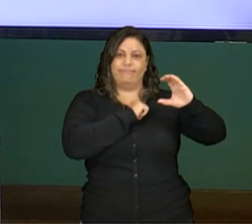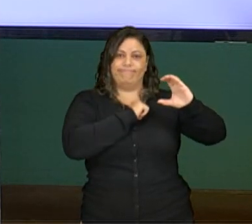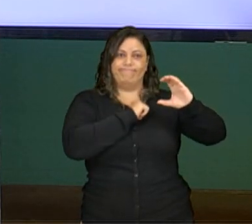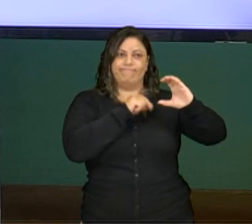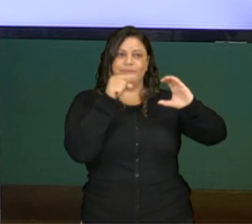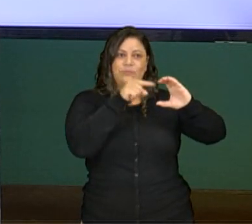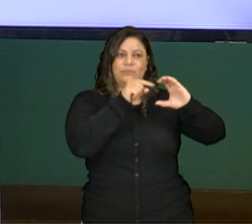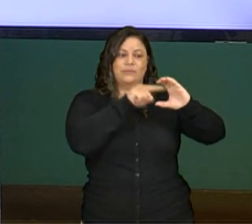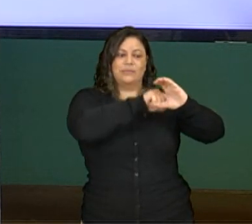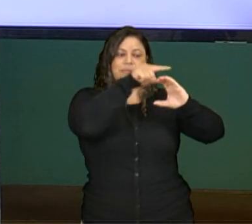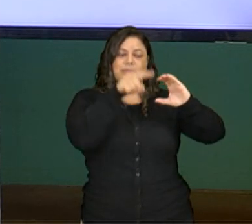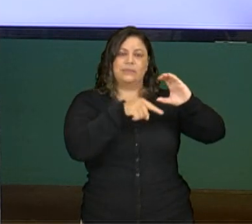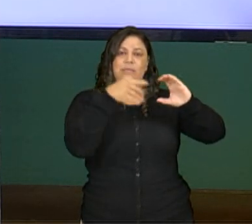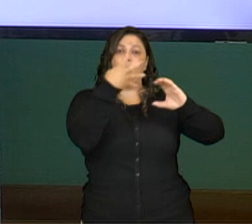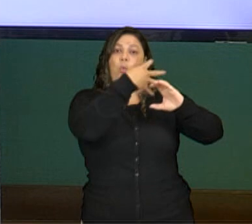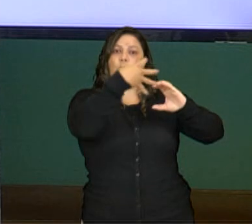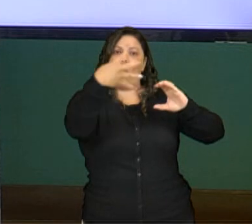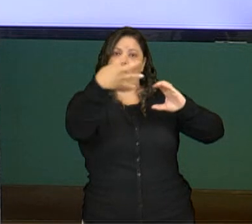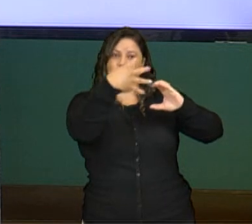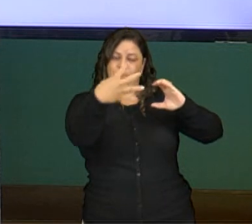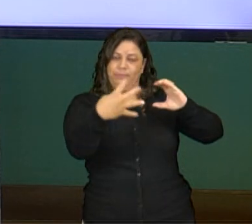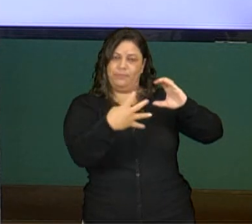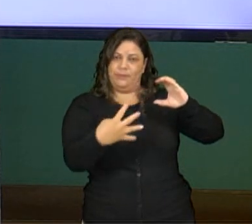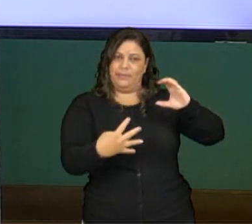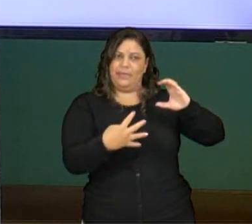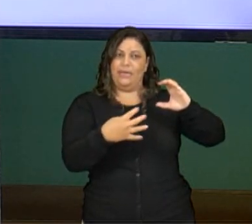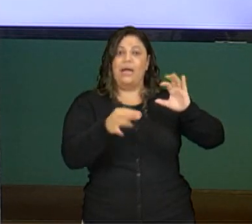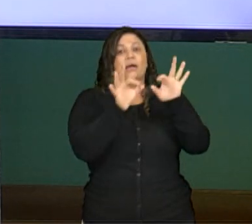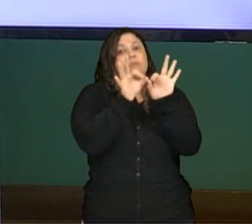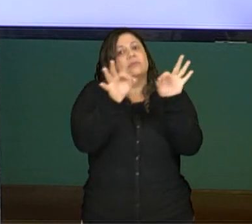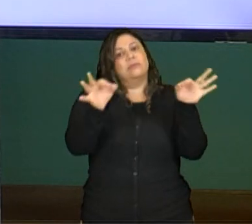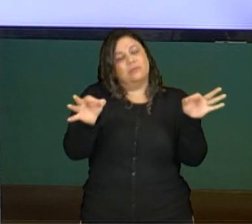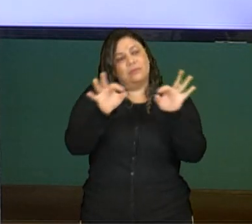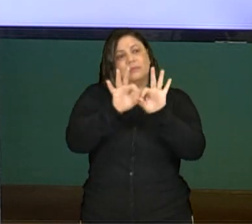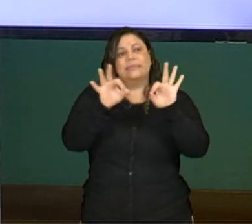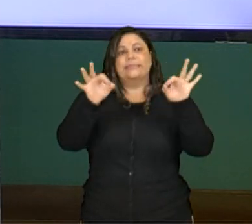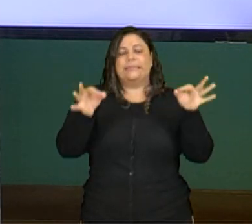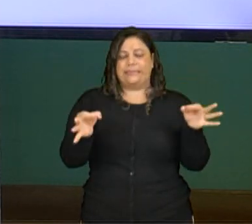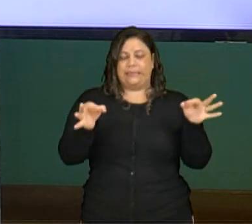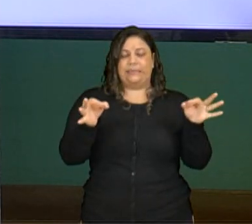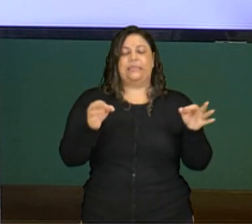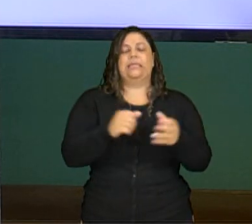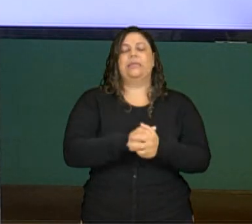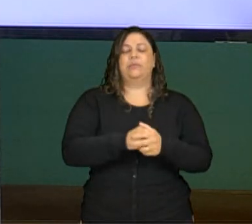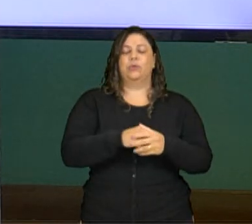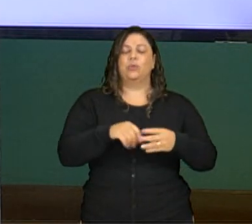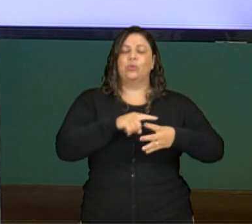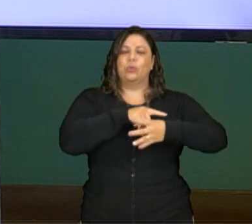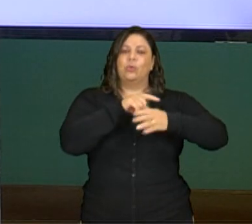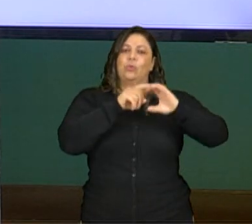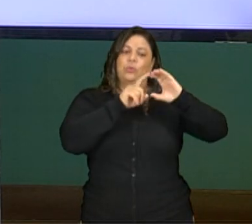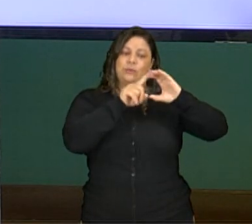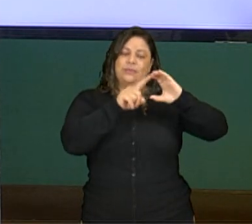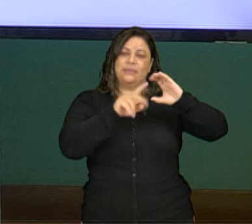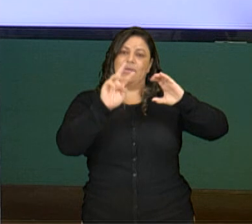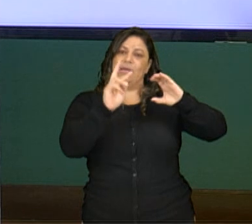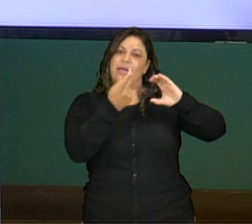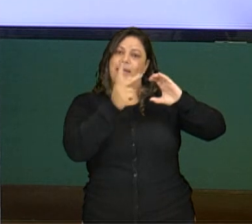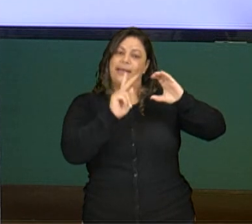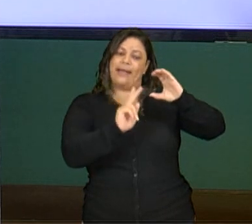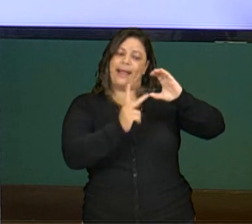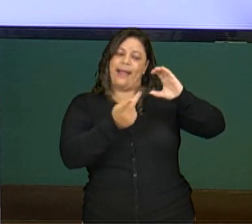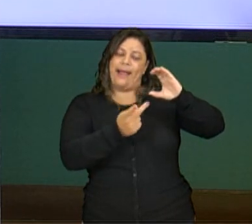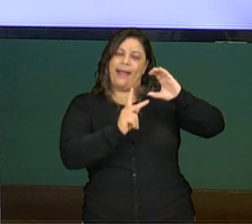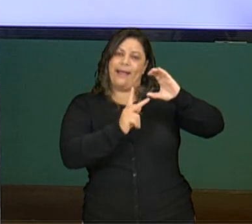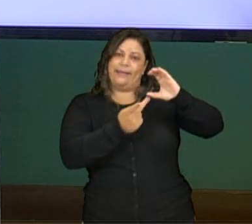São 4 ligações químicas simples, com 4 hidrogênios. Muito